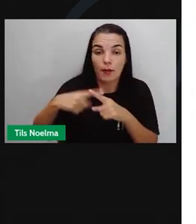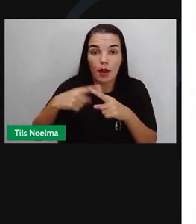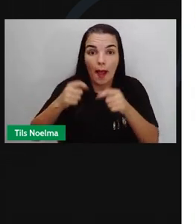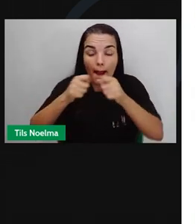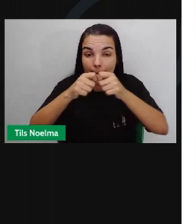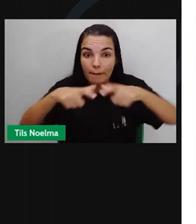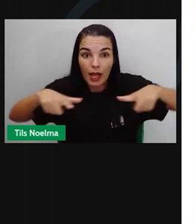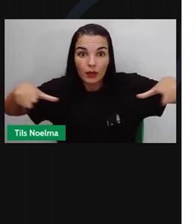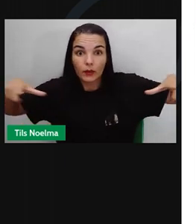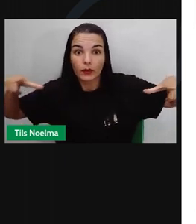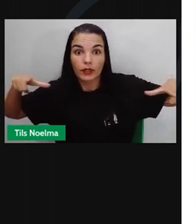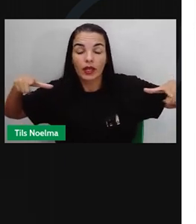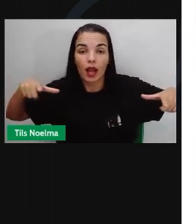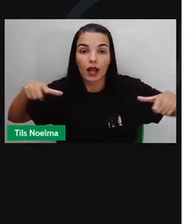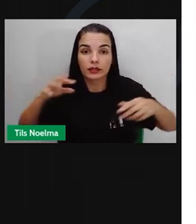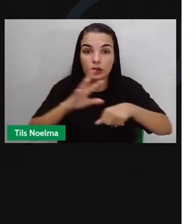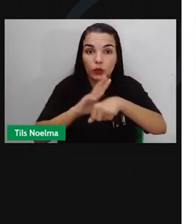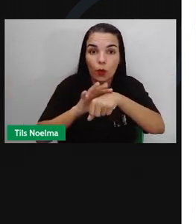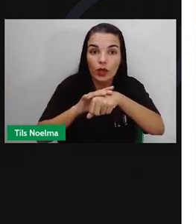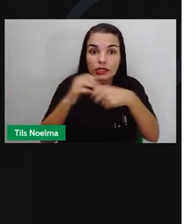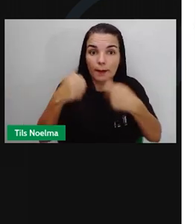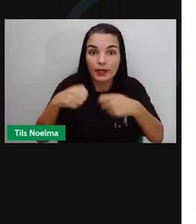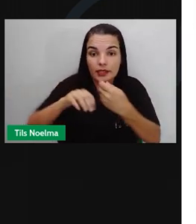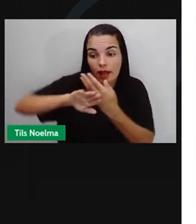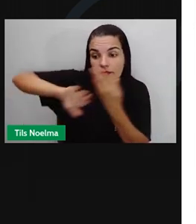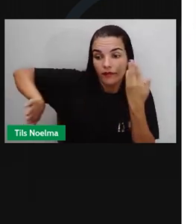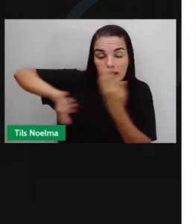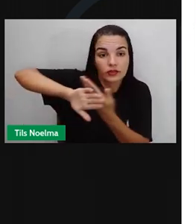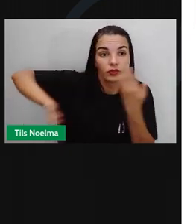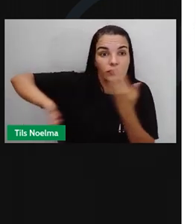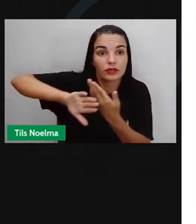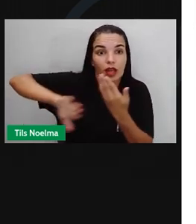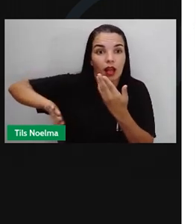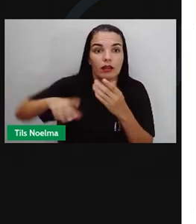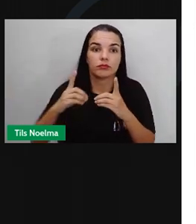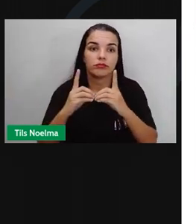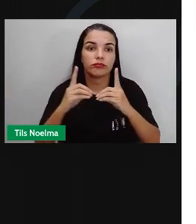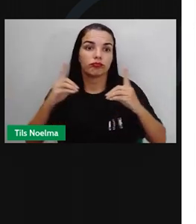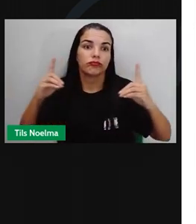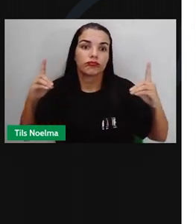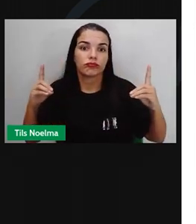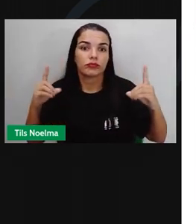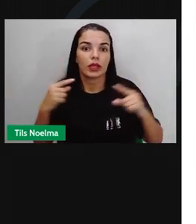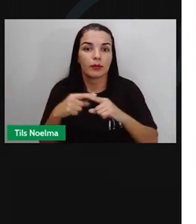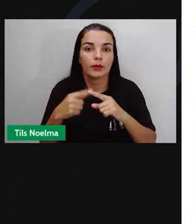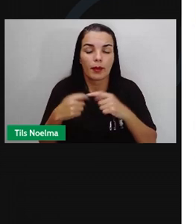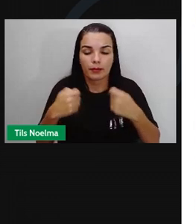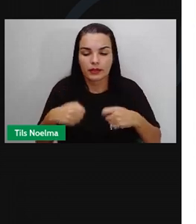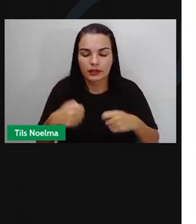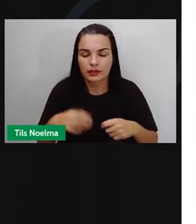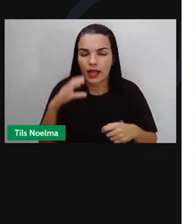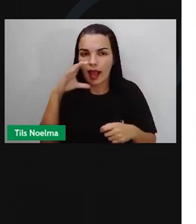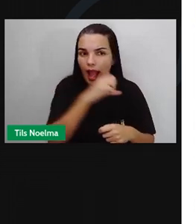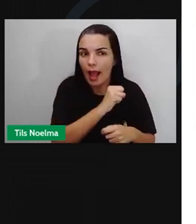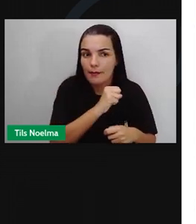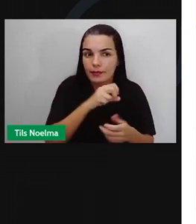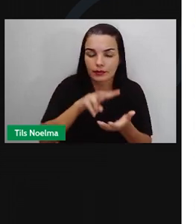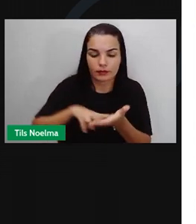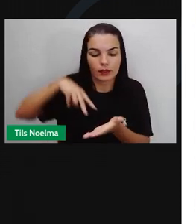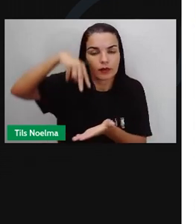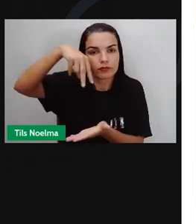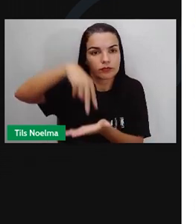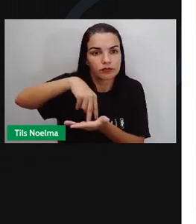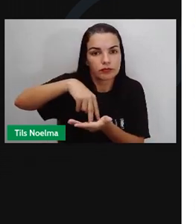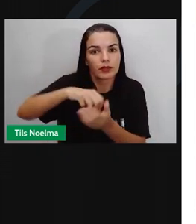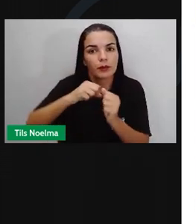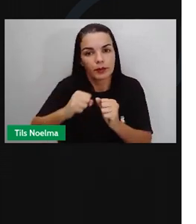precisa limitar o dano que causa para manter seus hospedeiros sentindo ser bem e vivos o suficiente para que saiu da cama entre em contato com